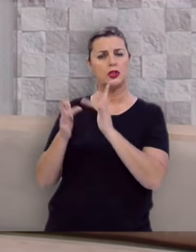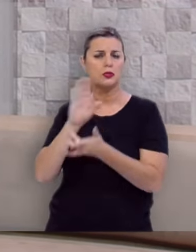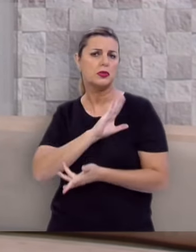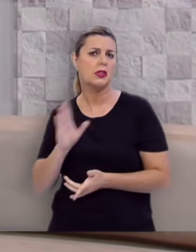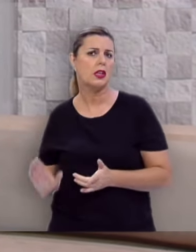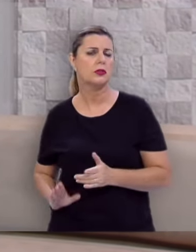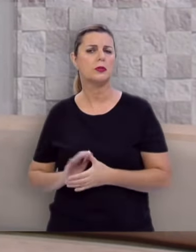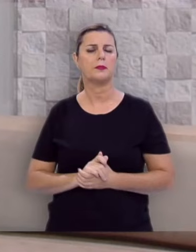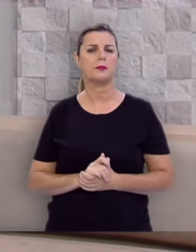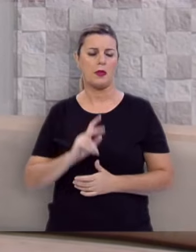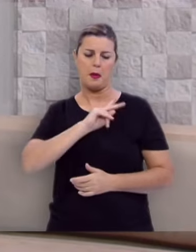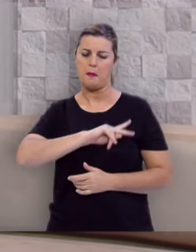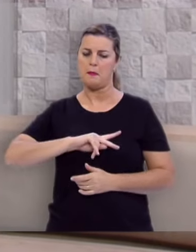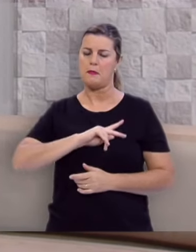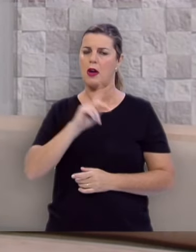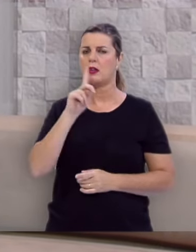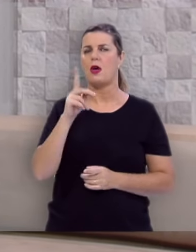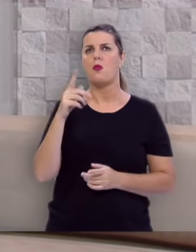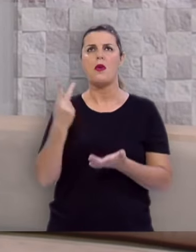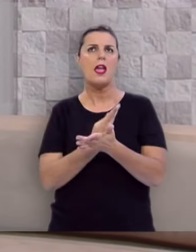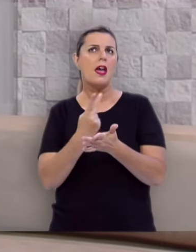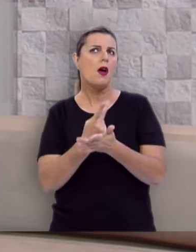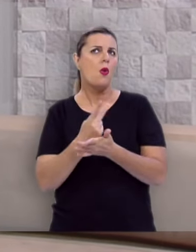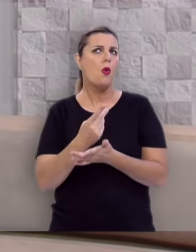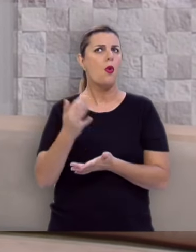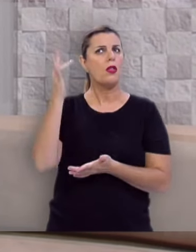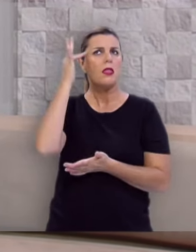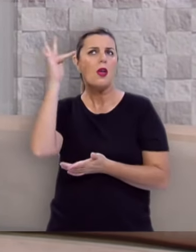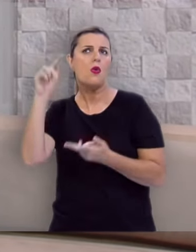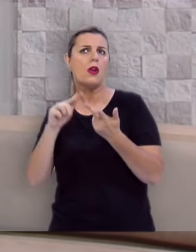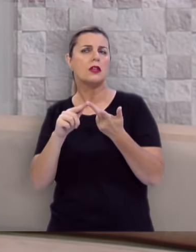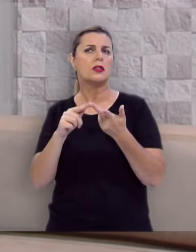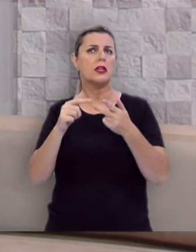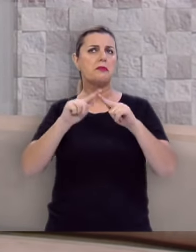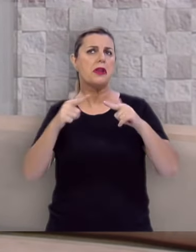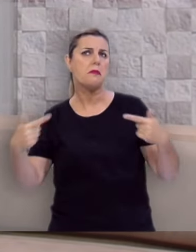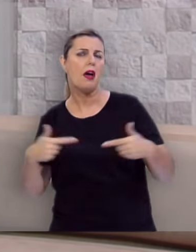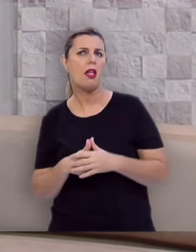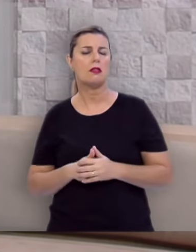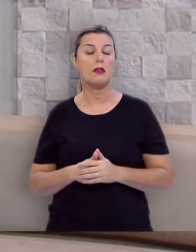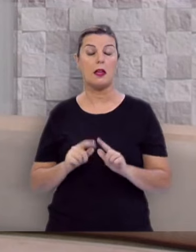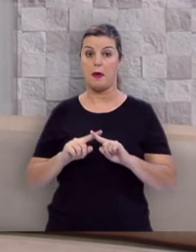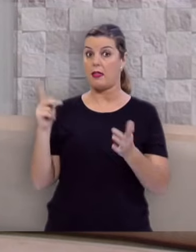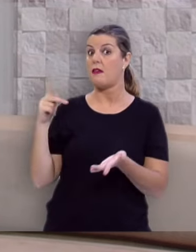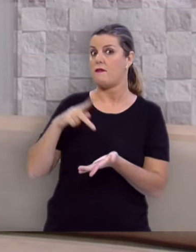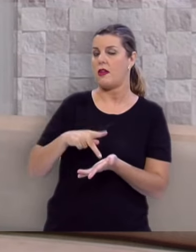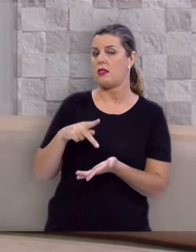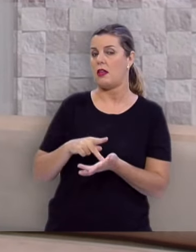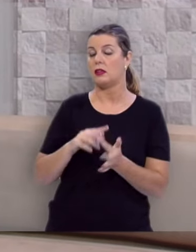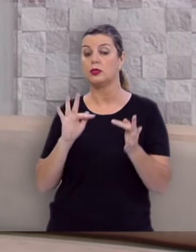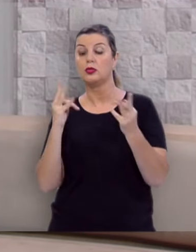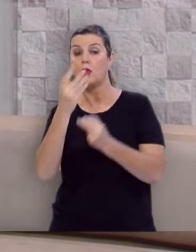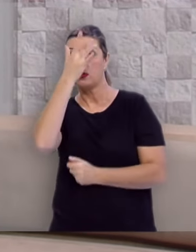Cristo. Paulo não errou nem na teologia, nem na gramática. É que, na